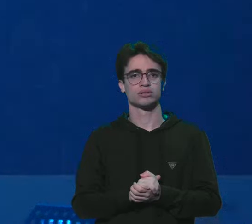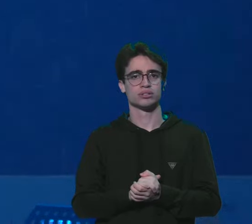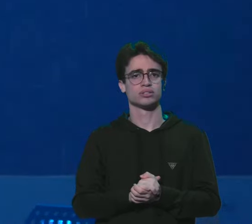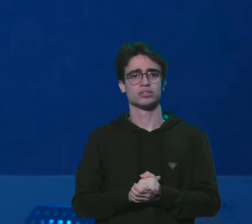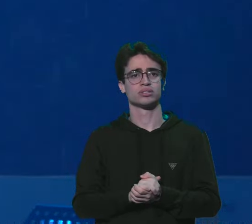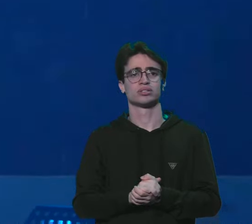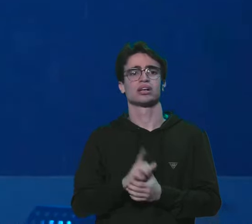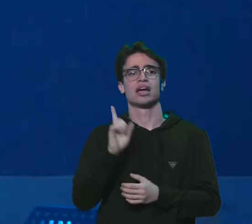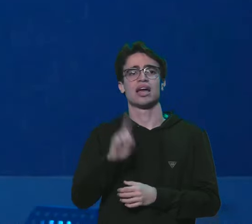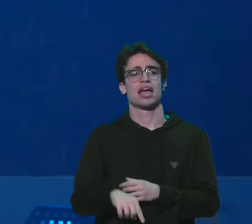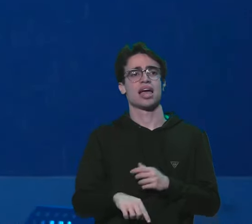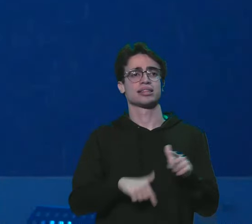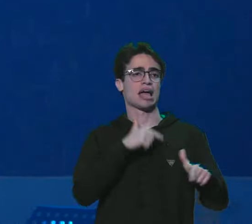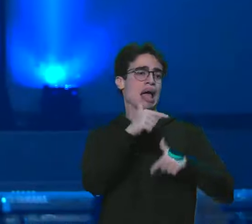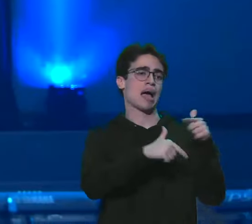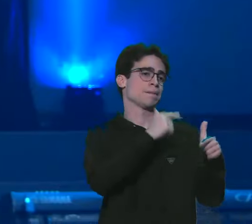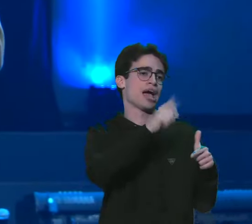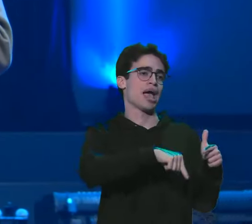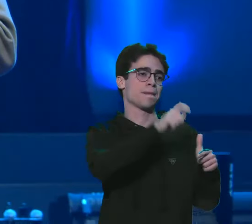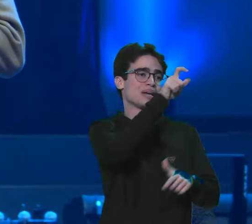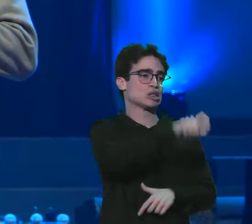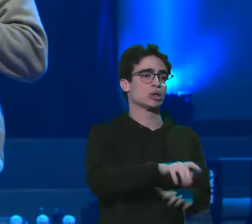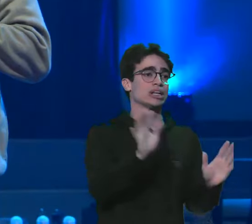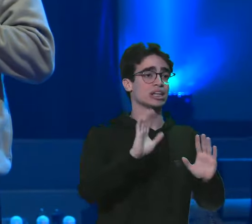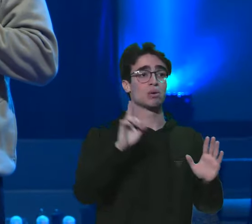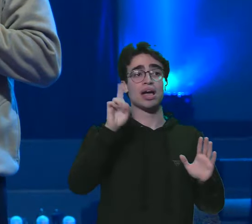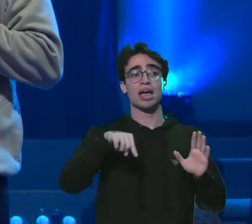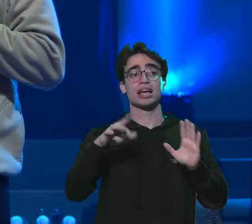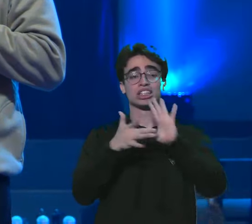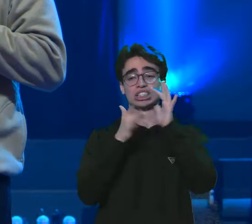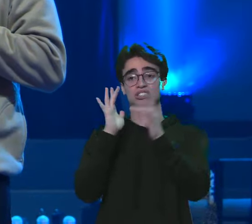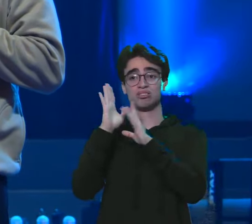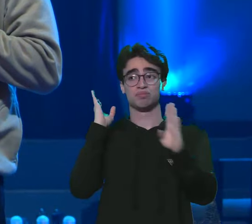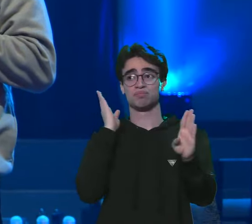E isso não é obra de ninguém, é obra de Jesus na cruz.